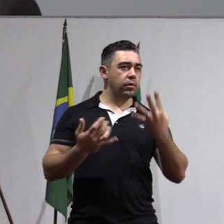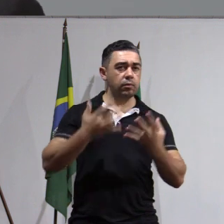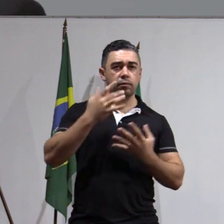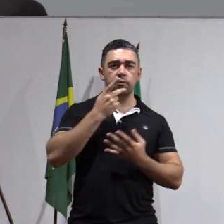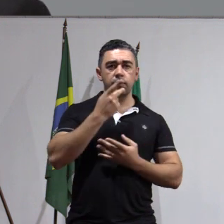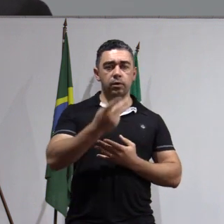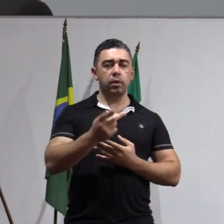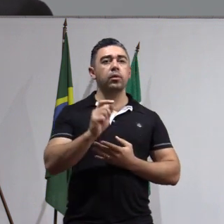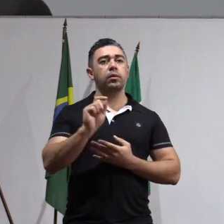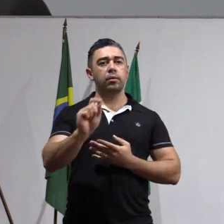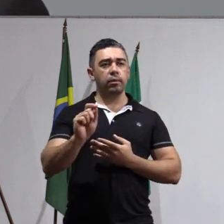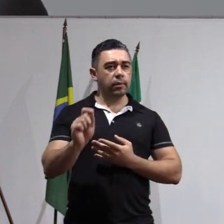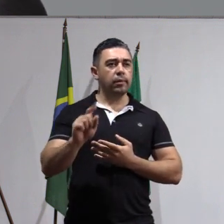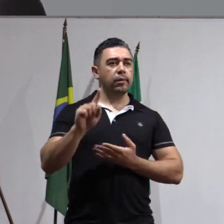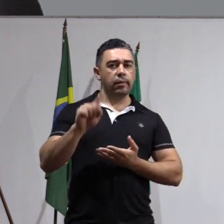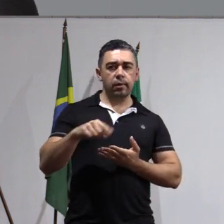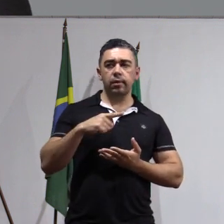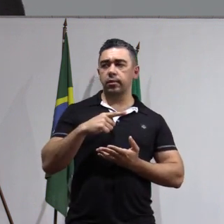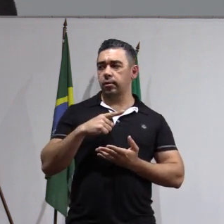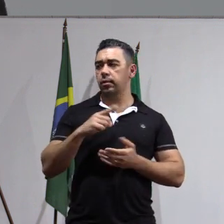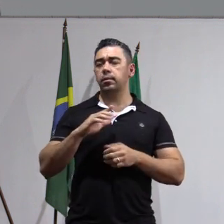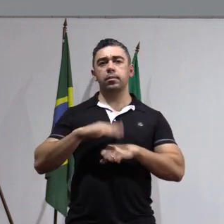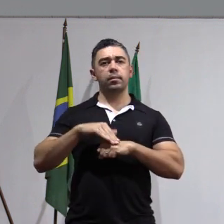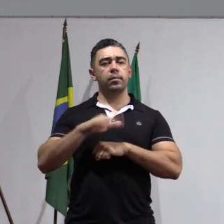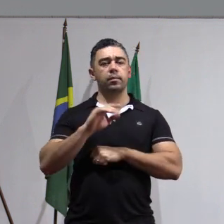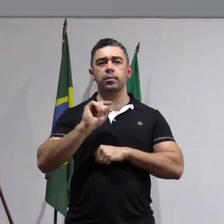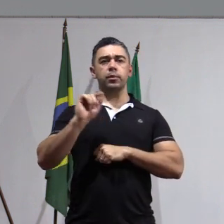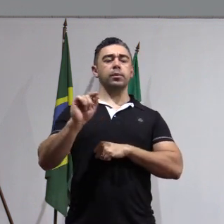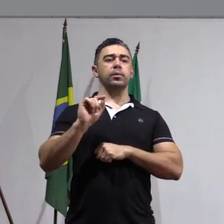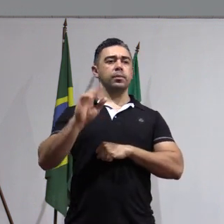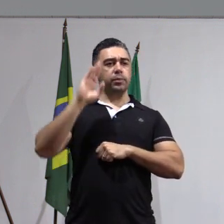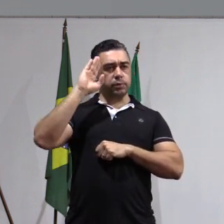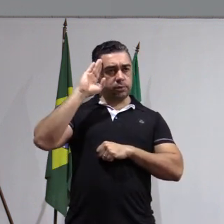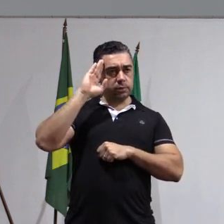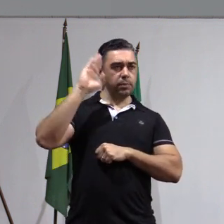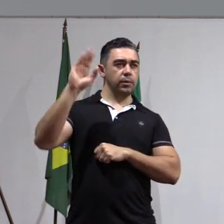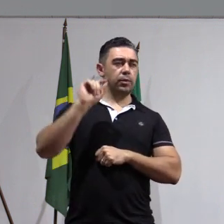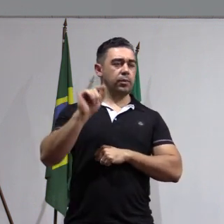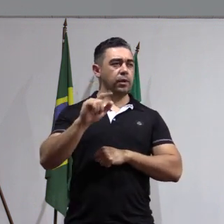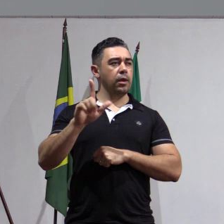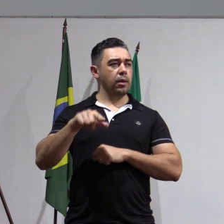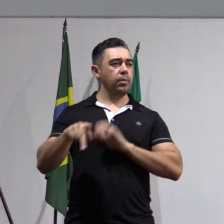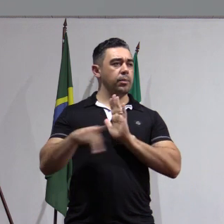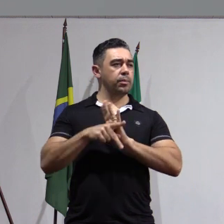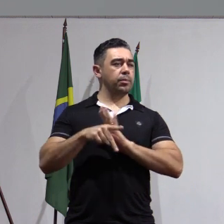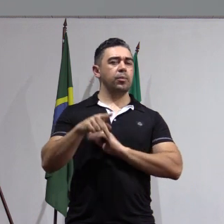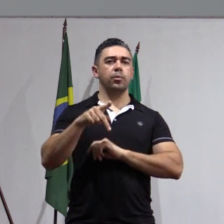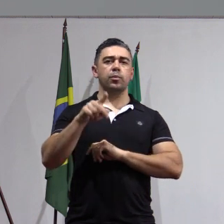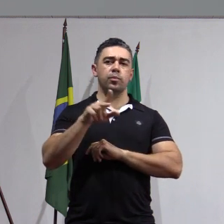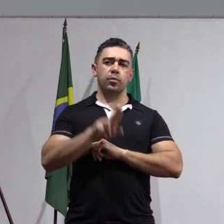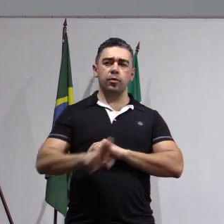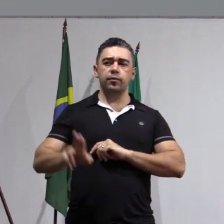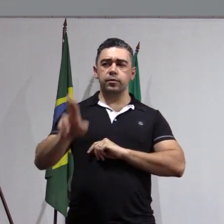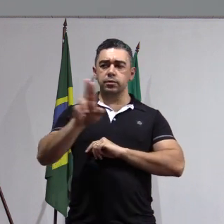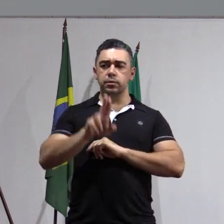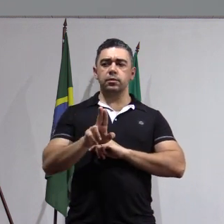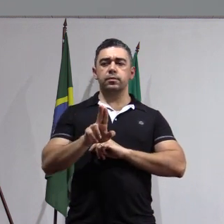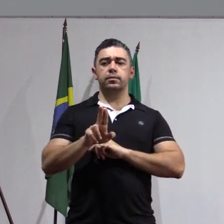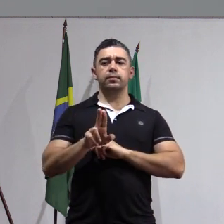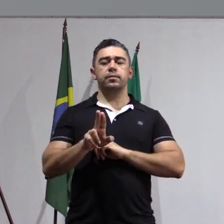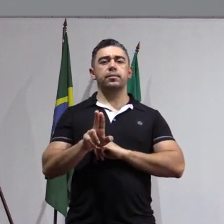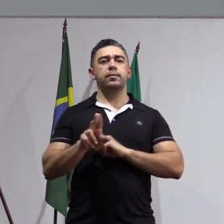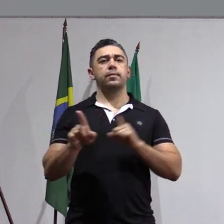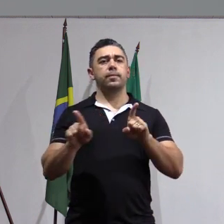que é e deve ser a matéria-prima da universidade, e